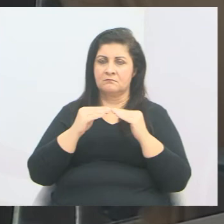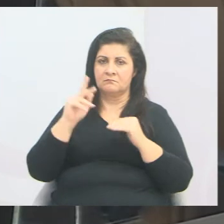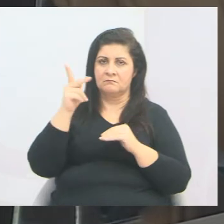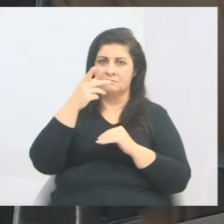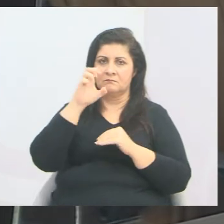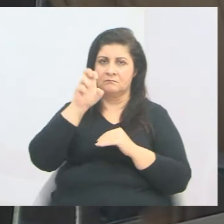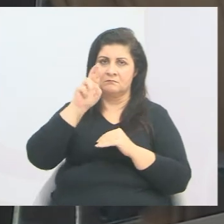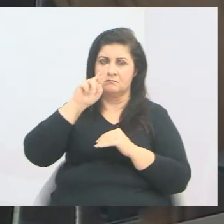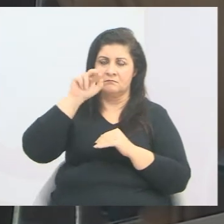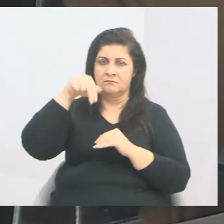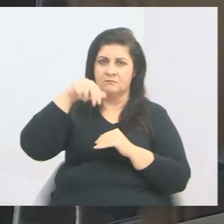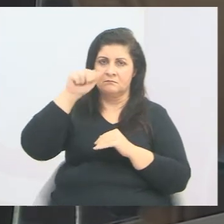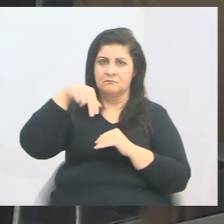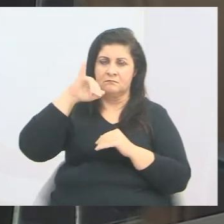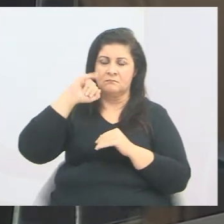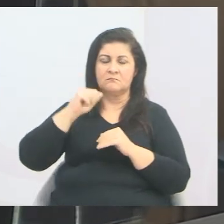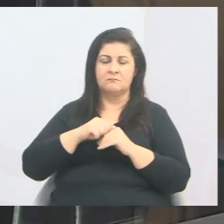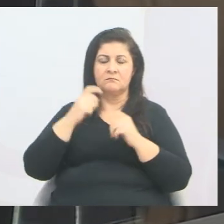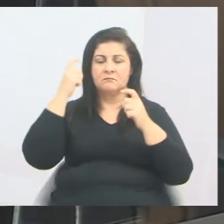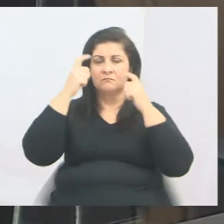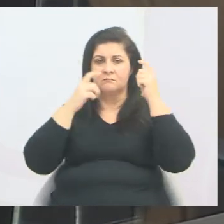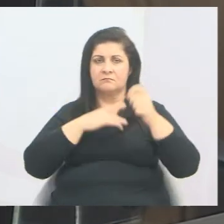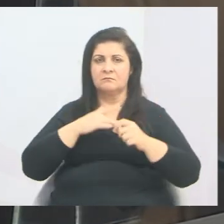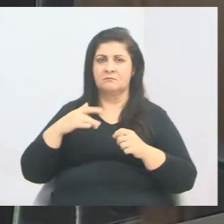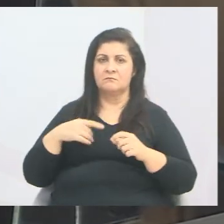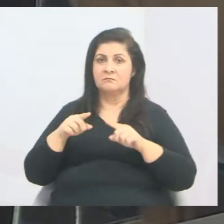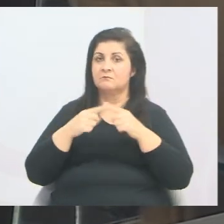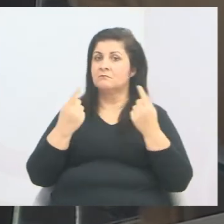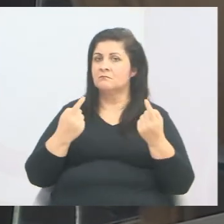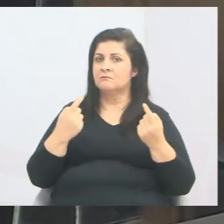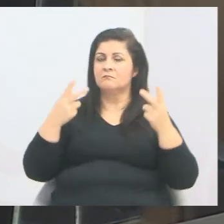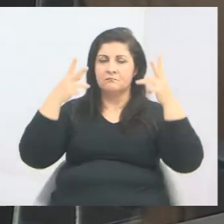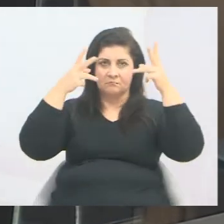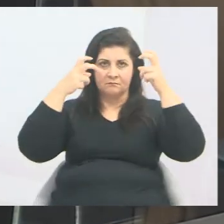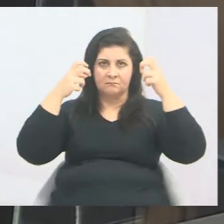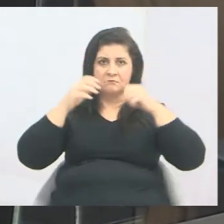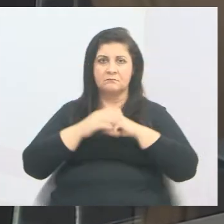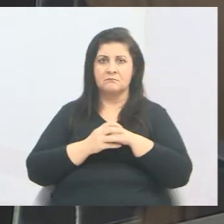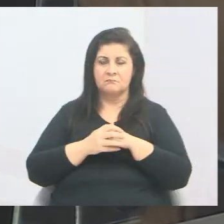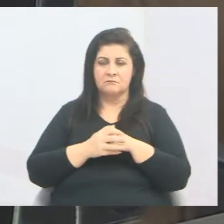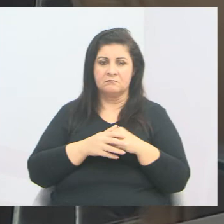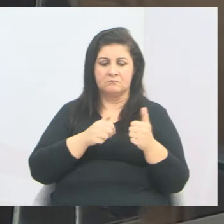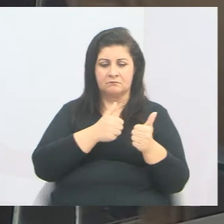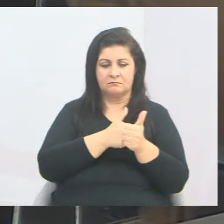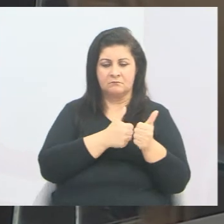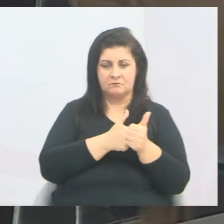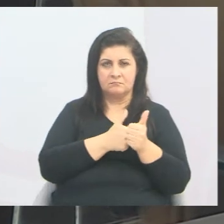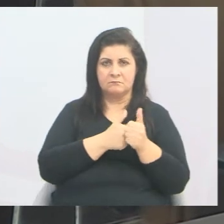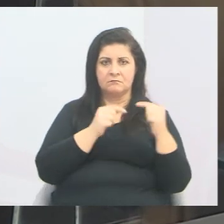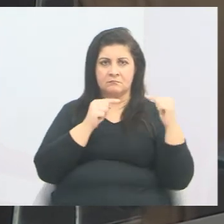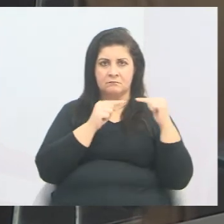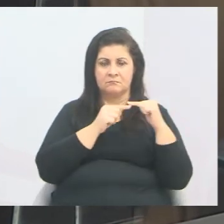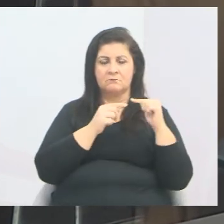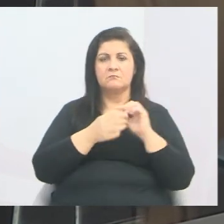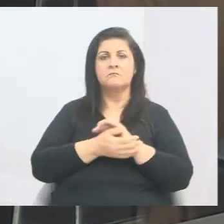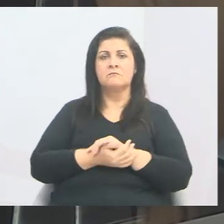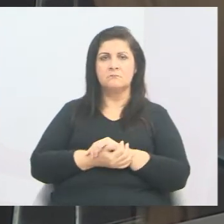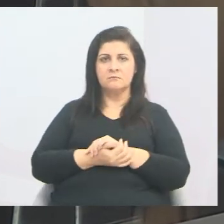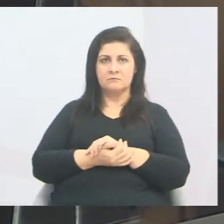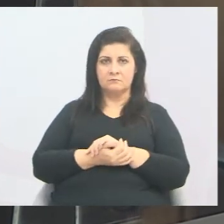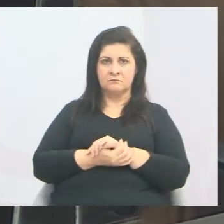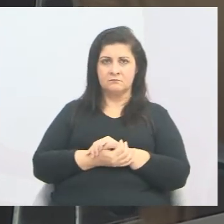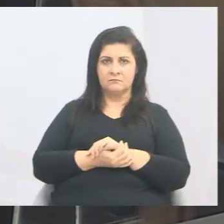preocupação dele com relação à saúde, mas a gente vê que foi a que mais se aproximou da meta,